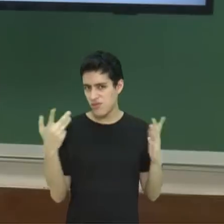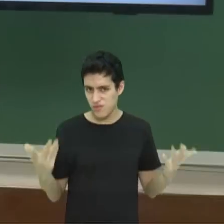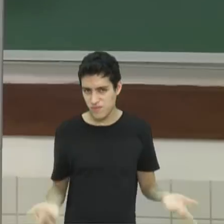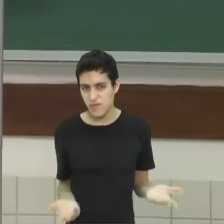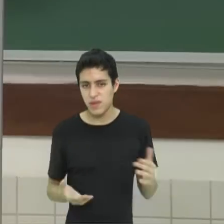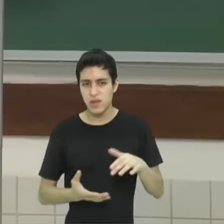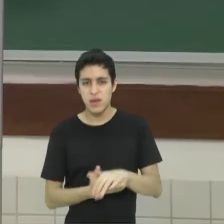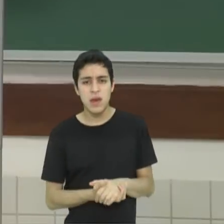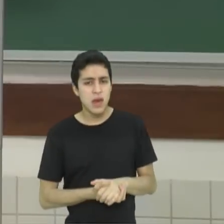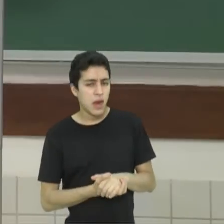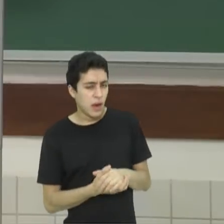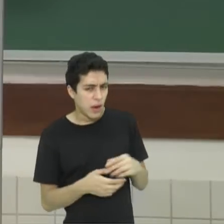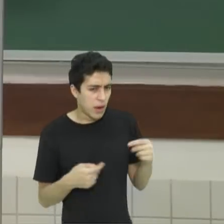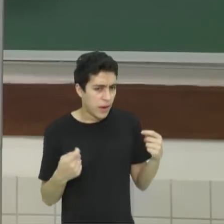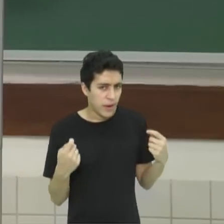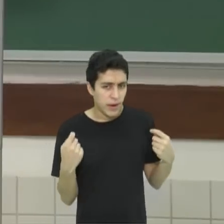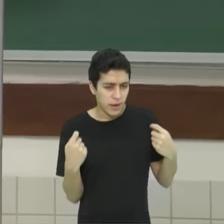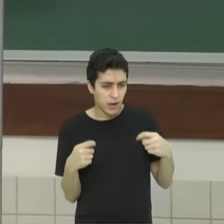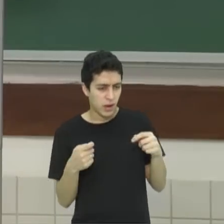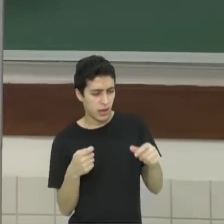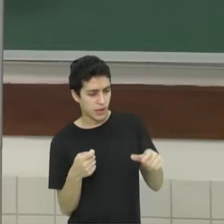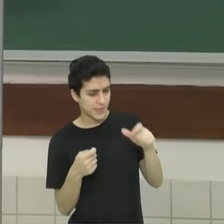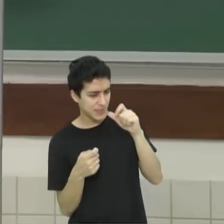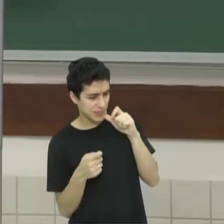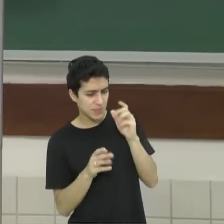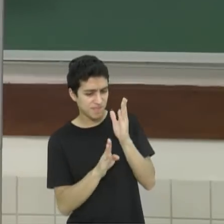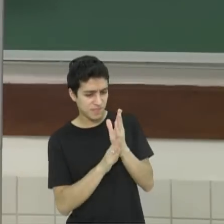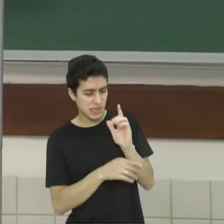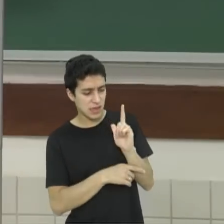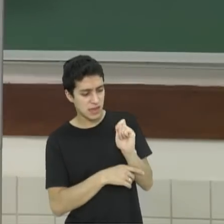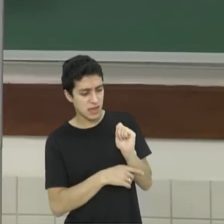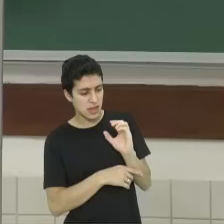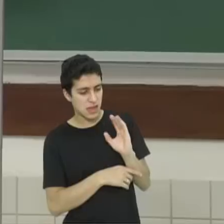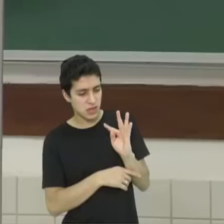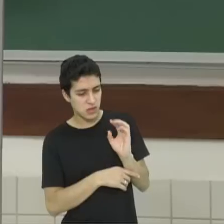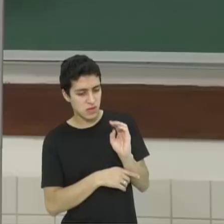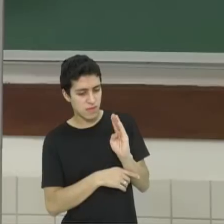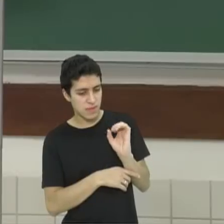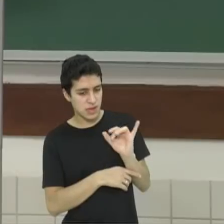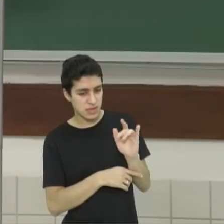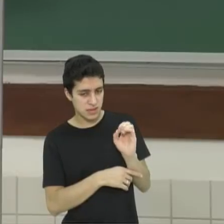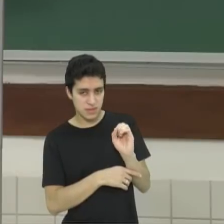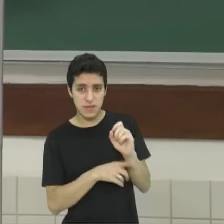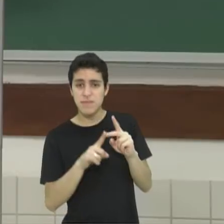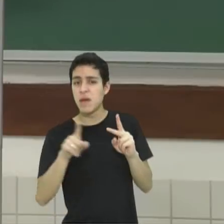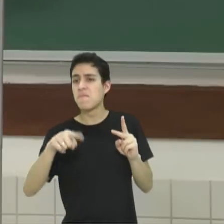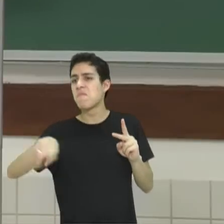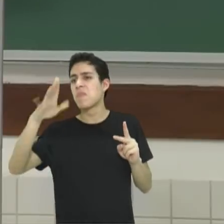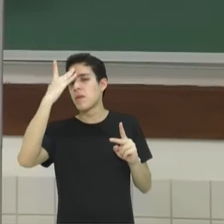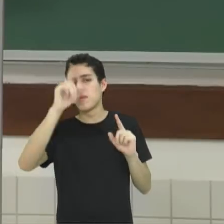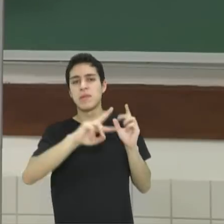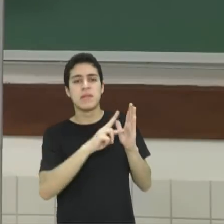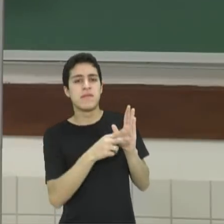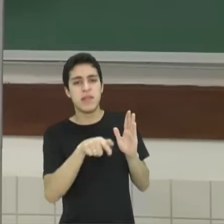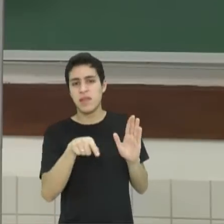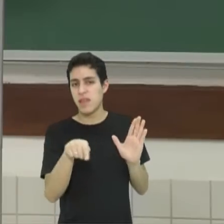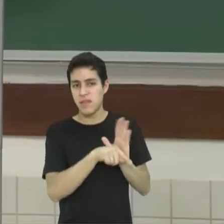Então, deve-se tomar o Yakult pelos lactobacilos. É positivo. Ninguém sabe bem o que é.